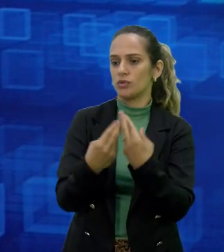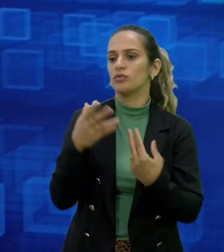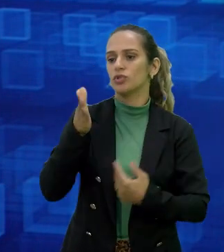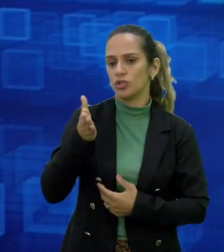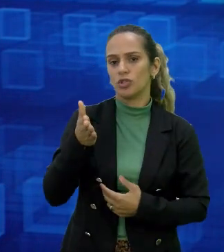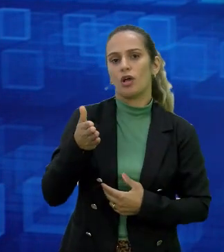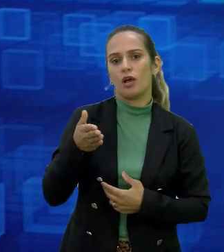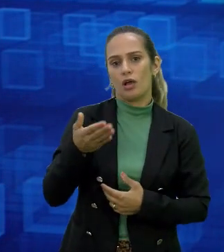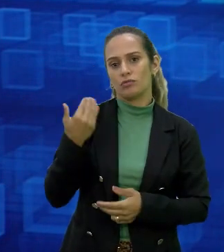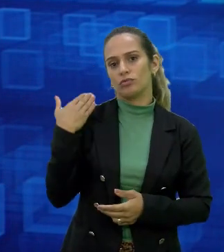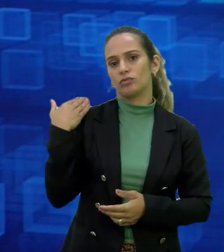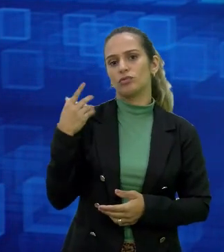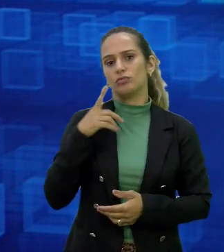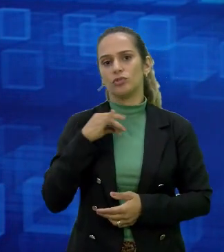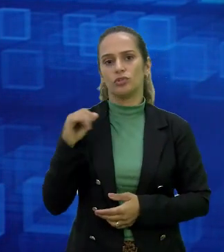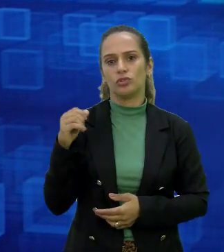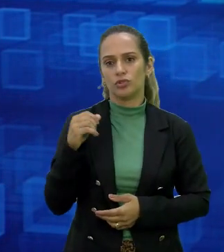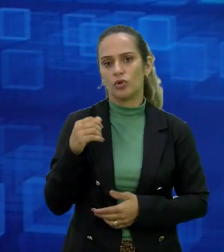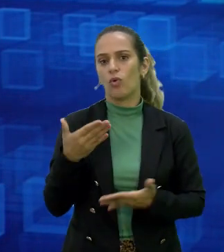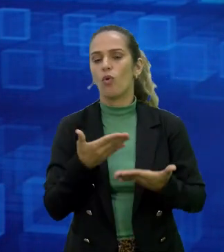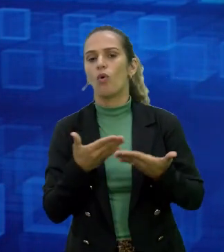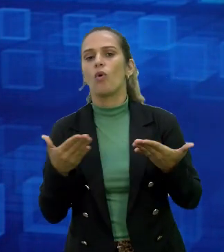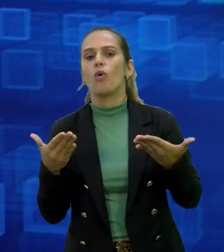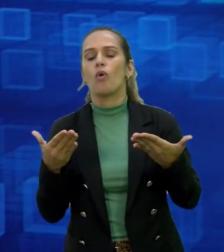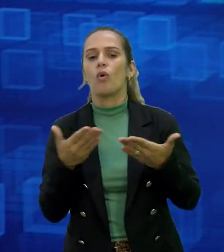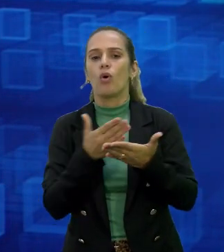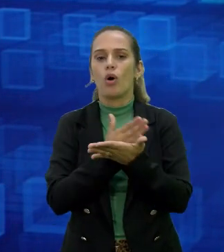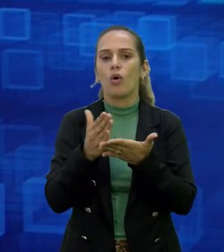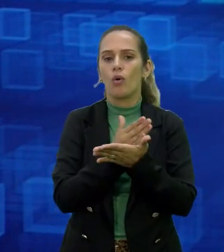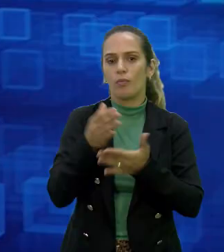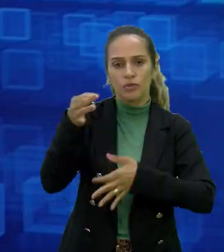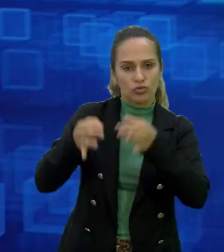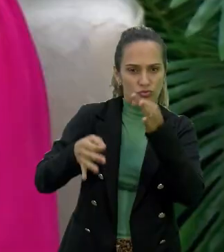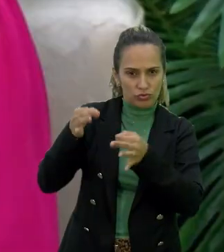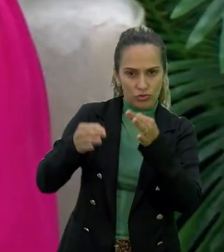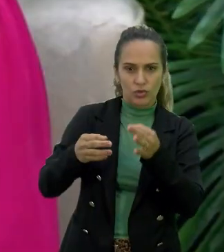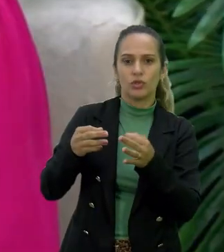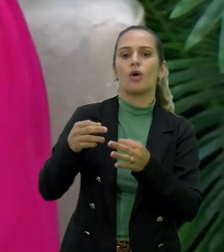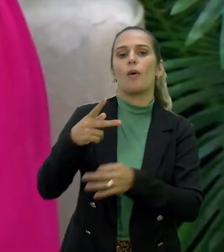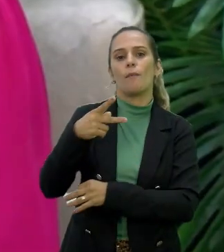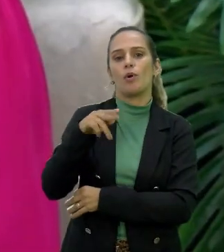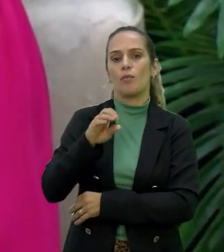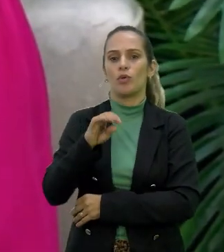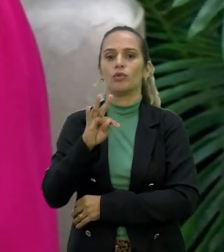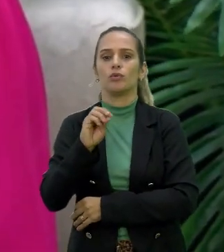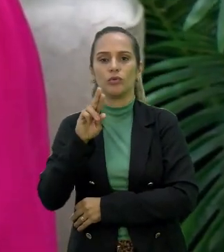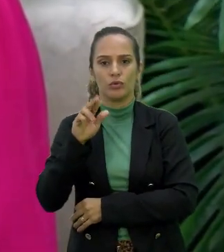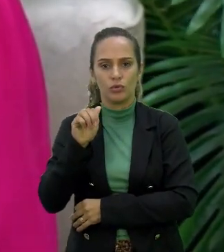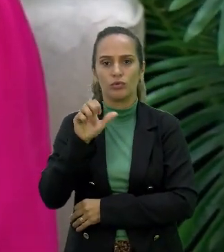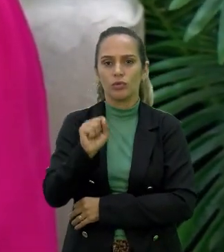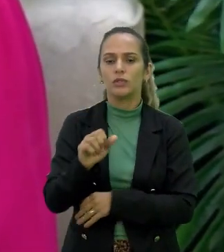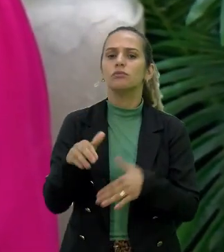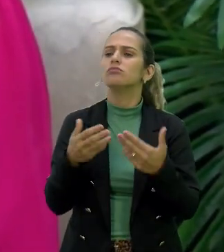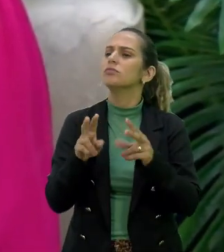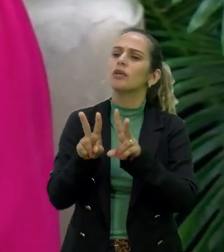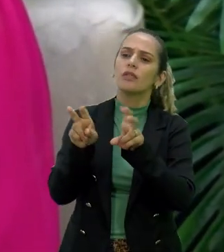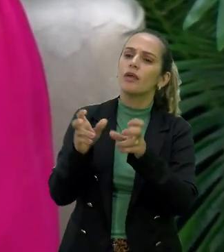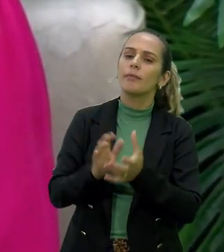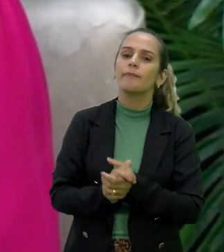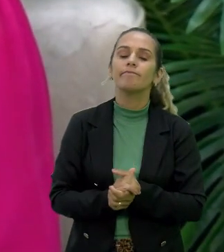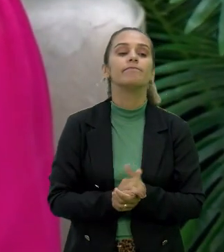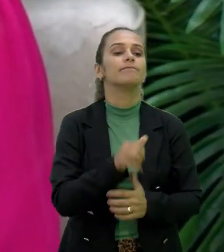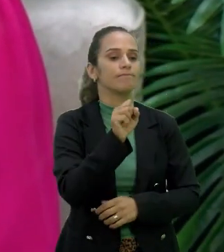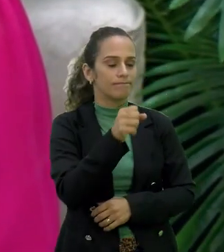senhora se reuniu me parece que agora nos últimos dias com algumas promotoras foi isso Qual é a pauta dessa reunião justamente